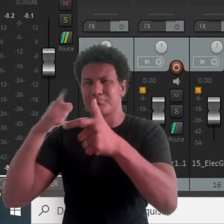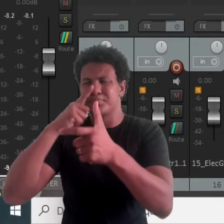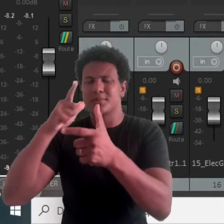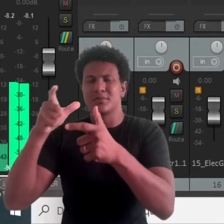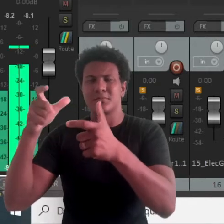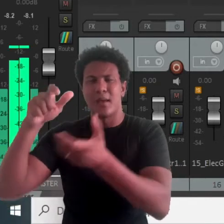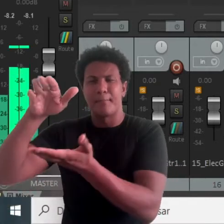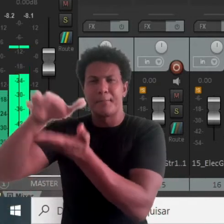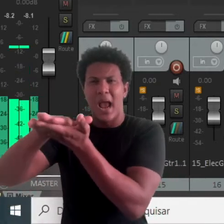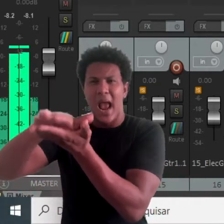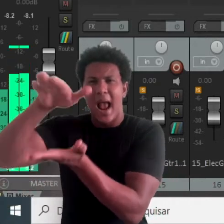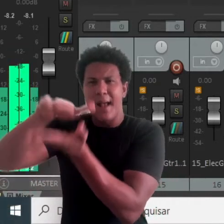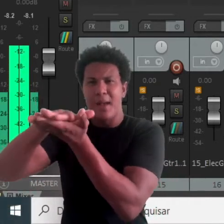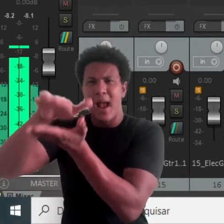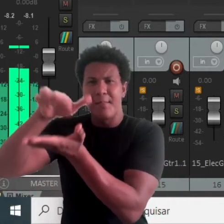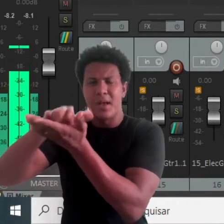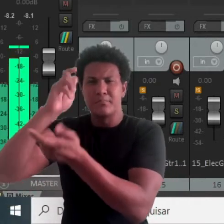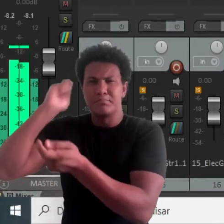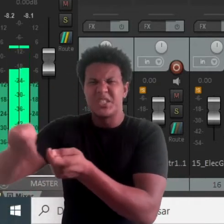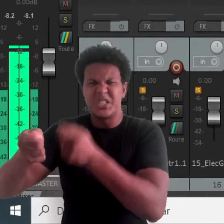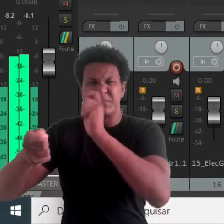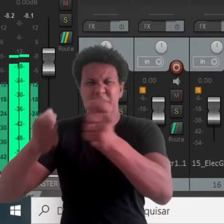só.